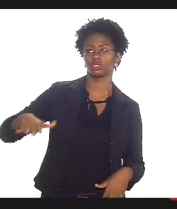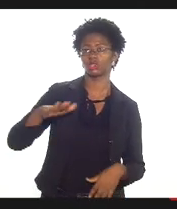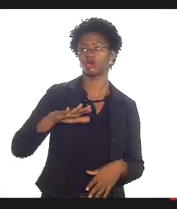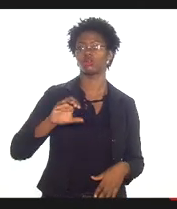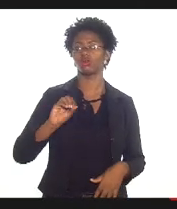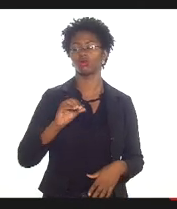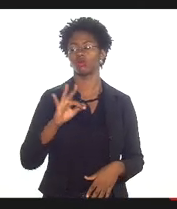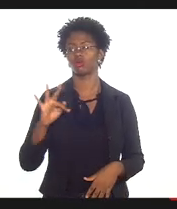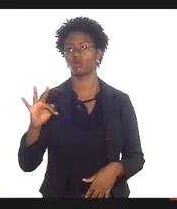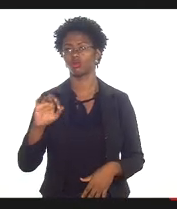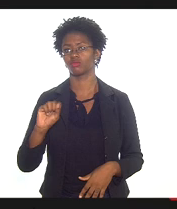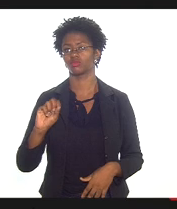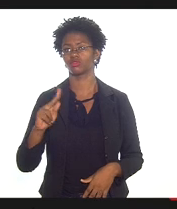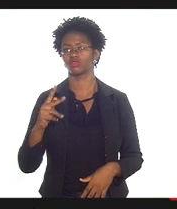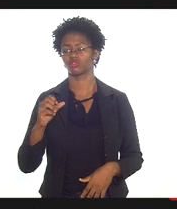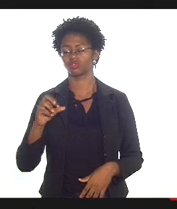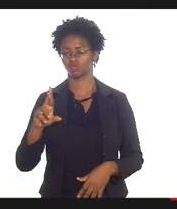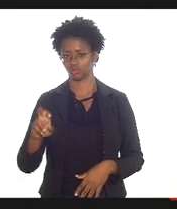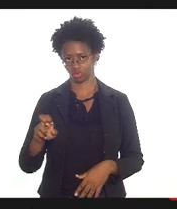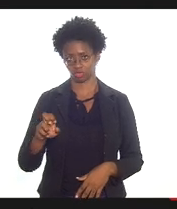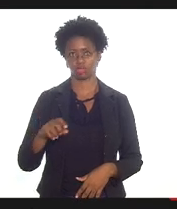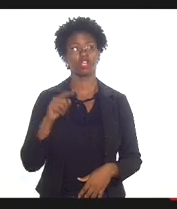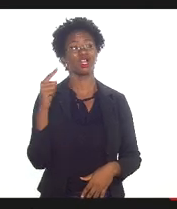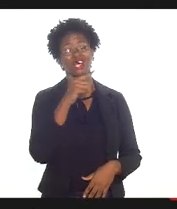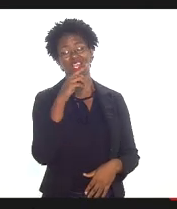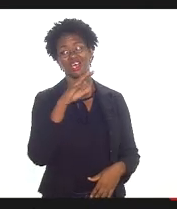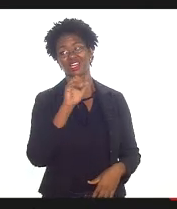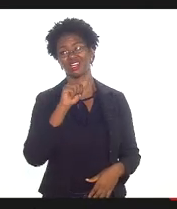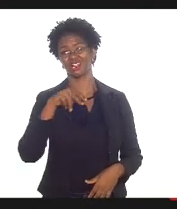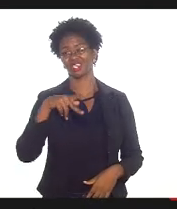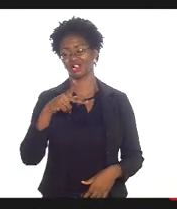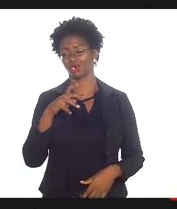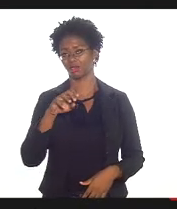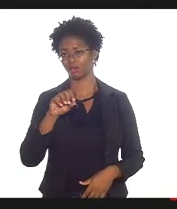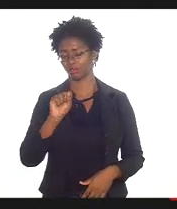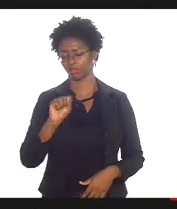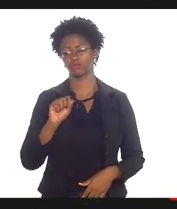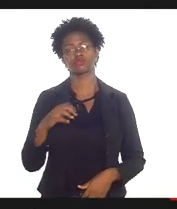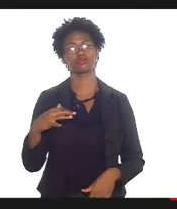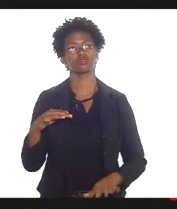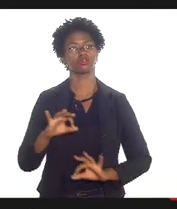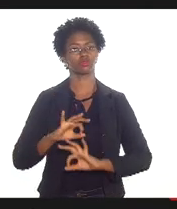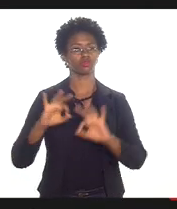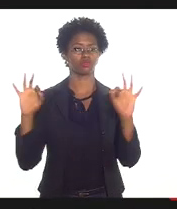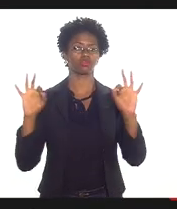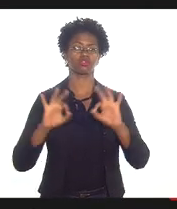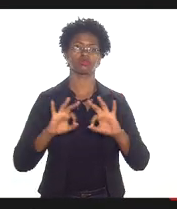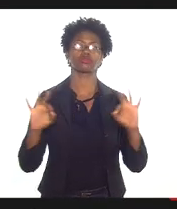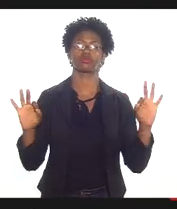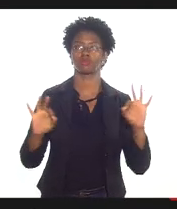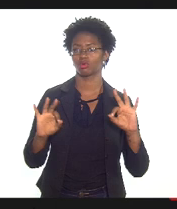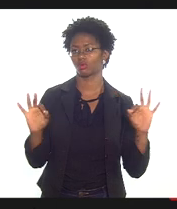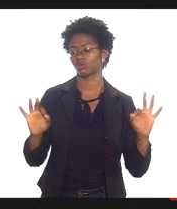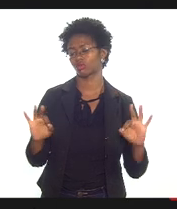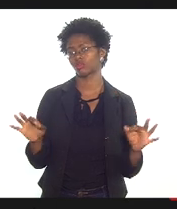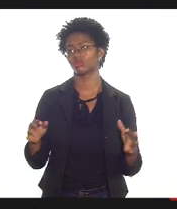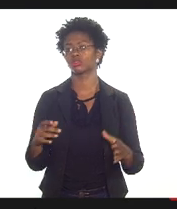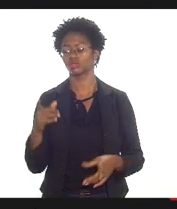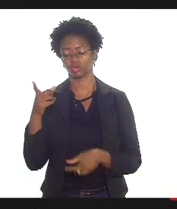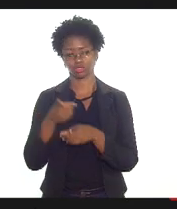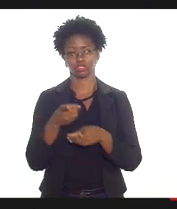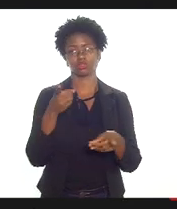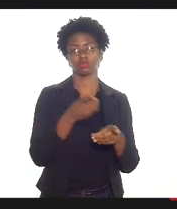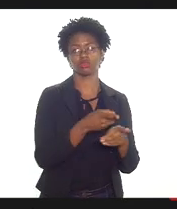bacia de Campos foi uma bacia muito prolífica que nós tivemos tivemos, né, assim, descobertas